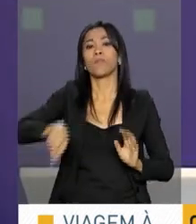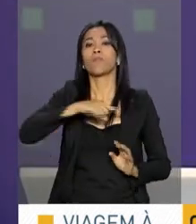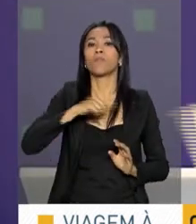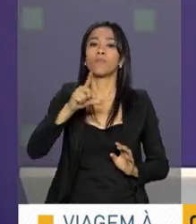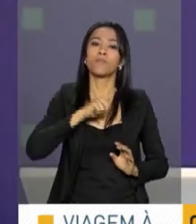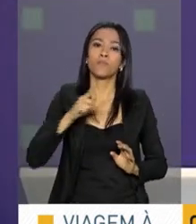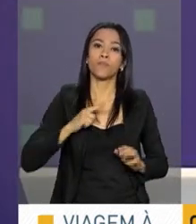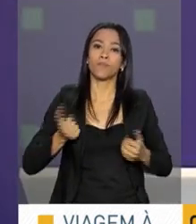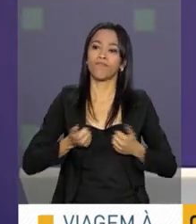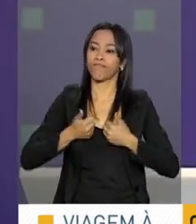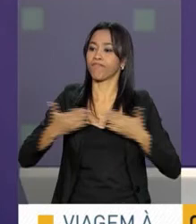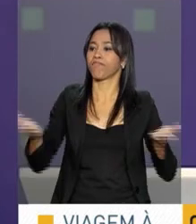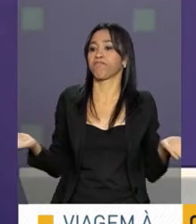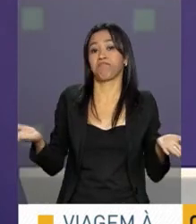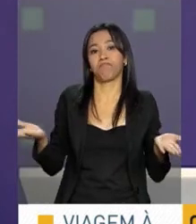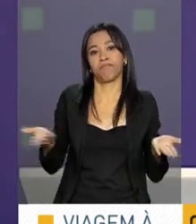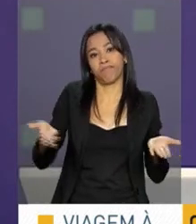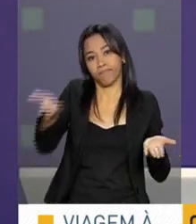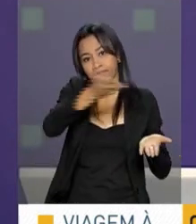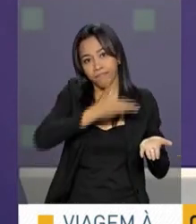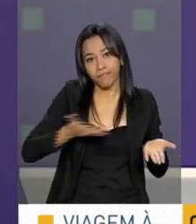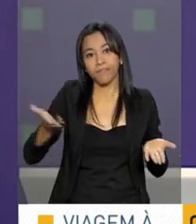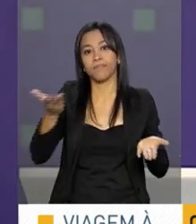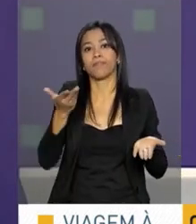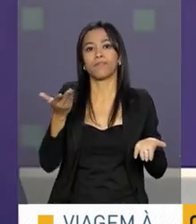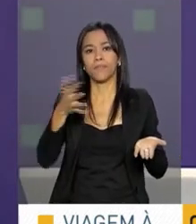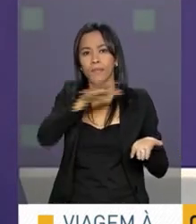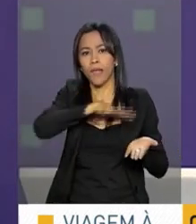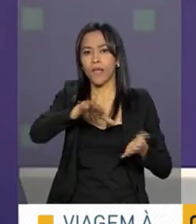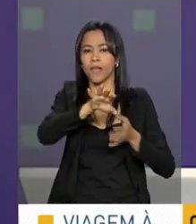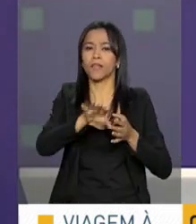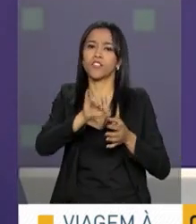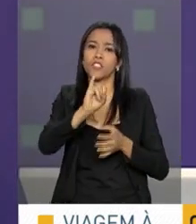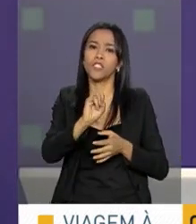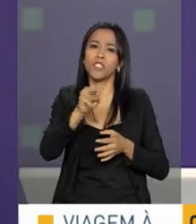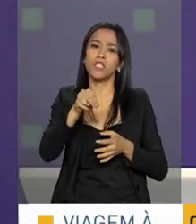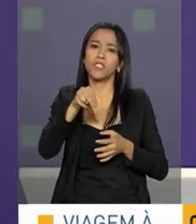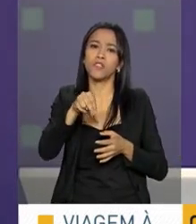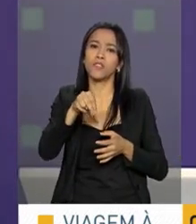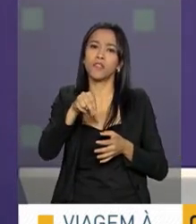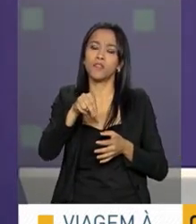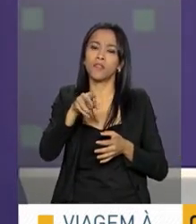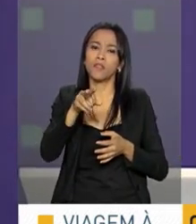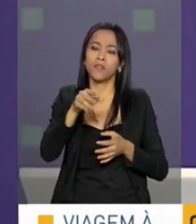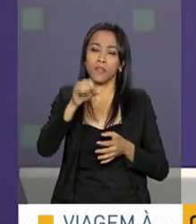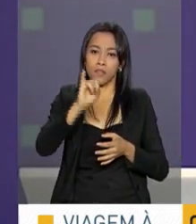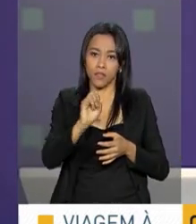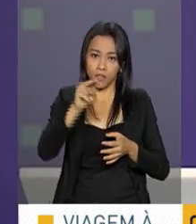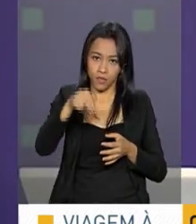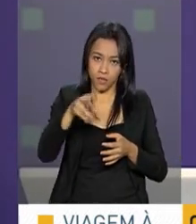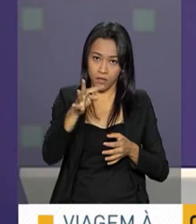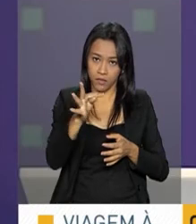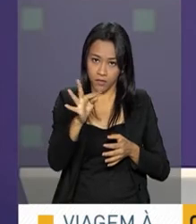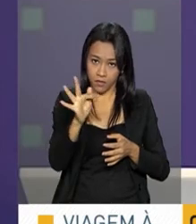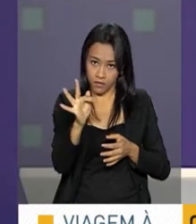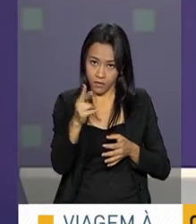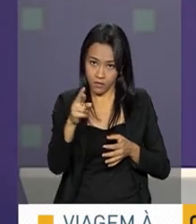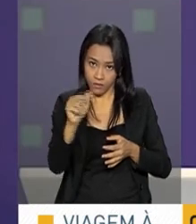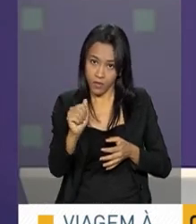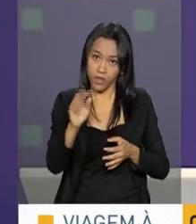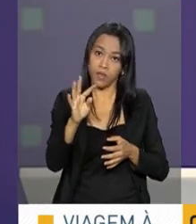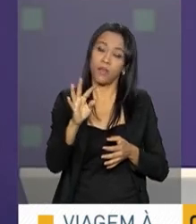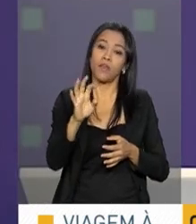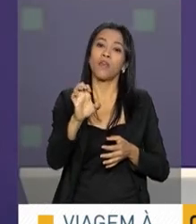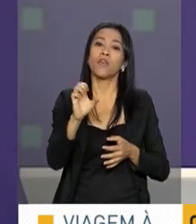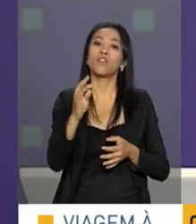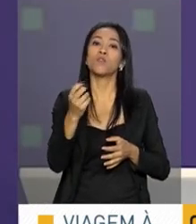à disposição do mercado na área de infraestrutura, não é? Eu não tenho dúvida que o Brasil, sem